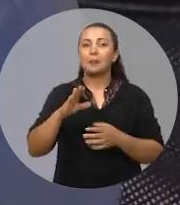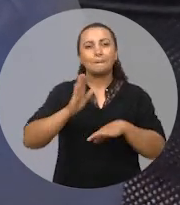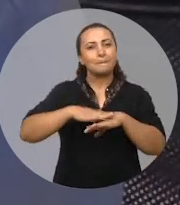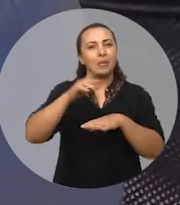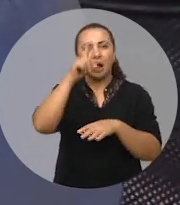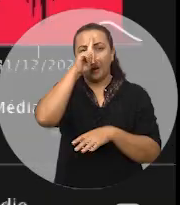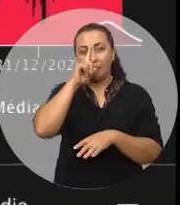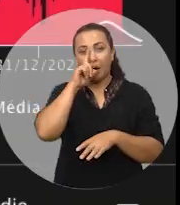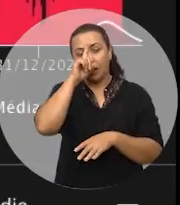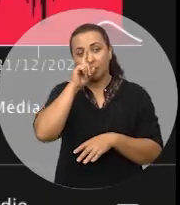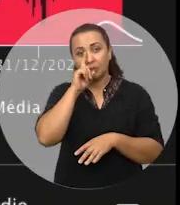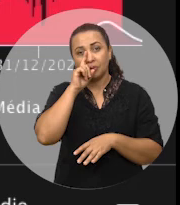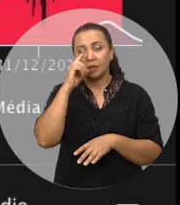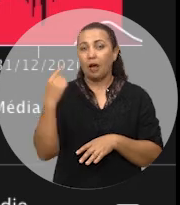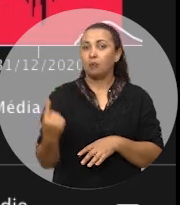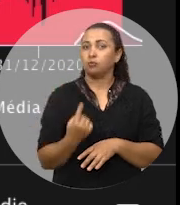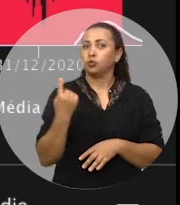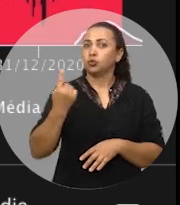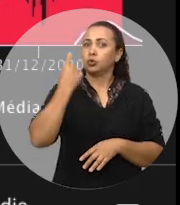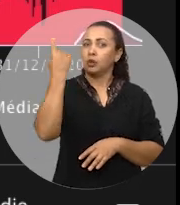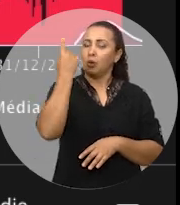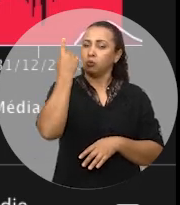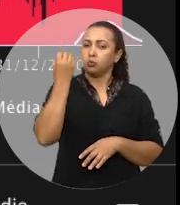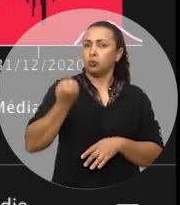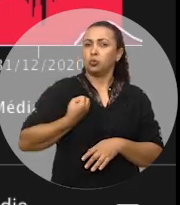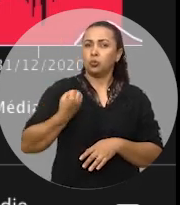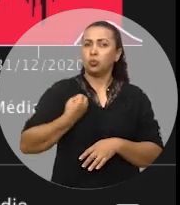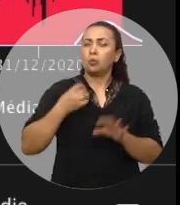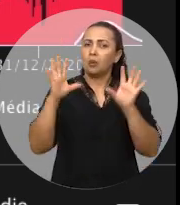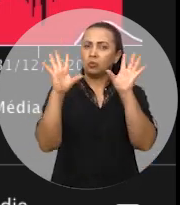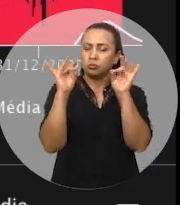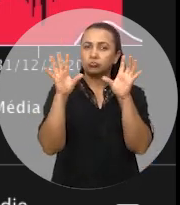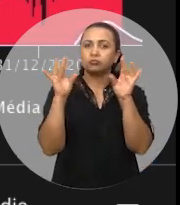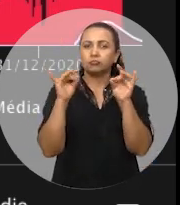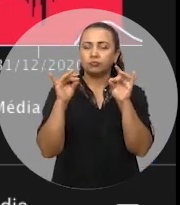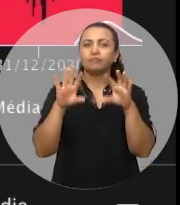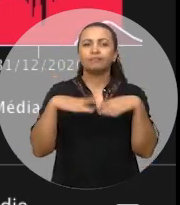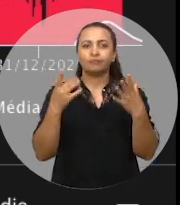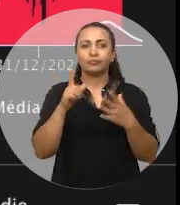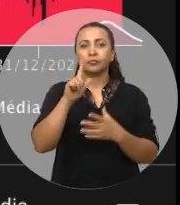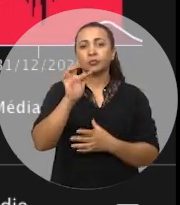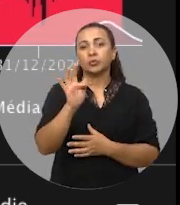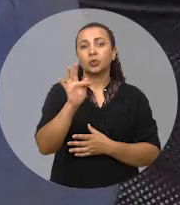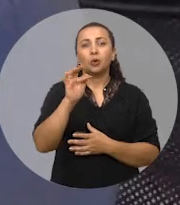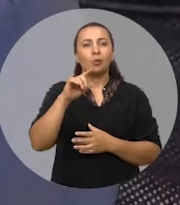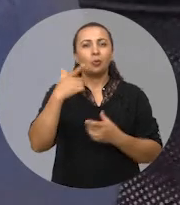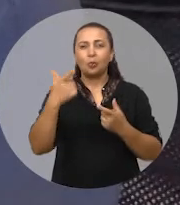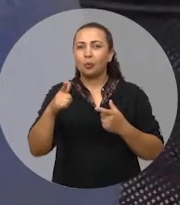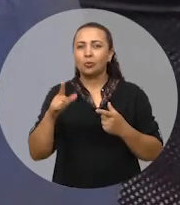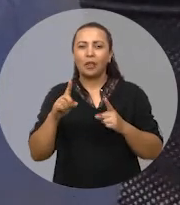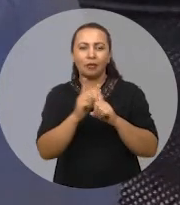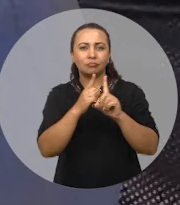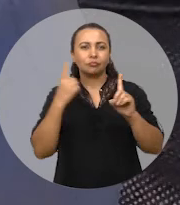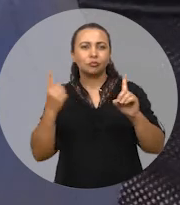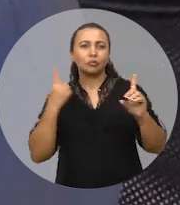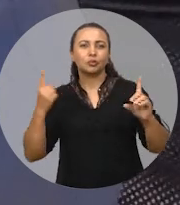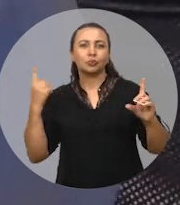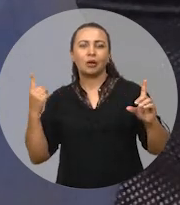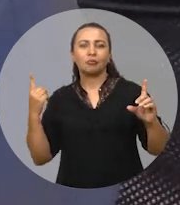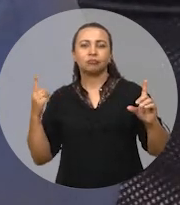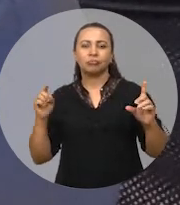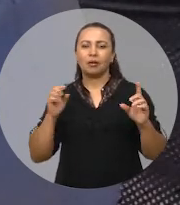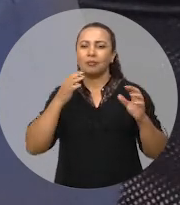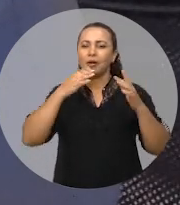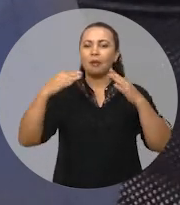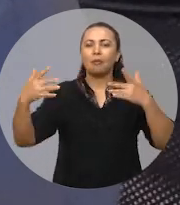mais perigoso, que é o de alta taxa de contágio, quando não há isolamento social, o fluxo